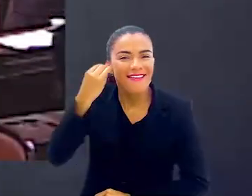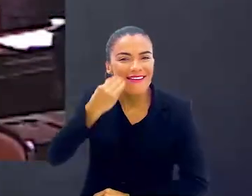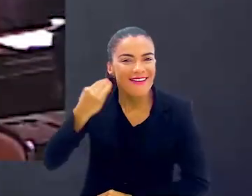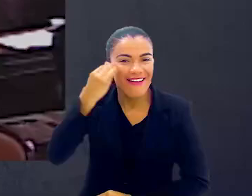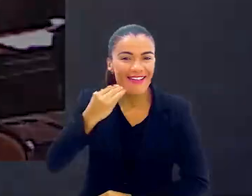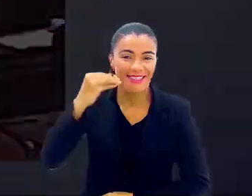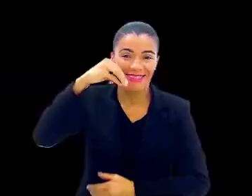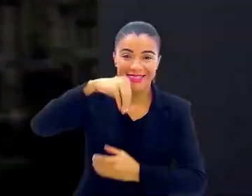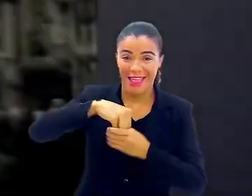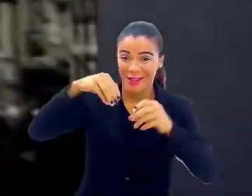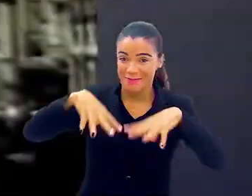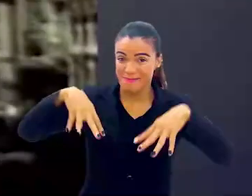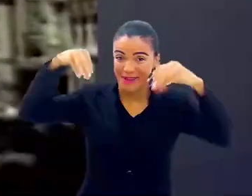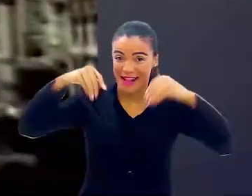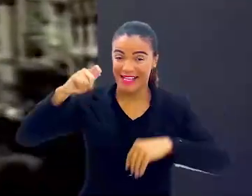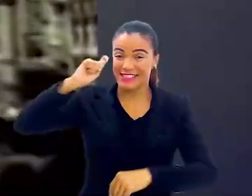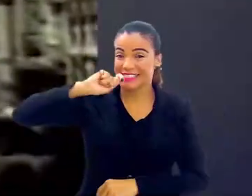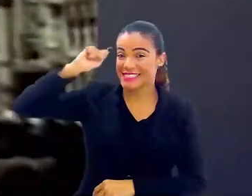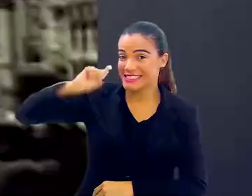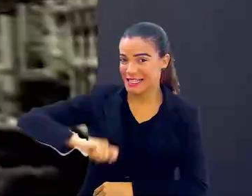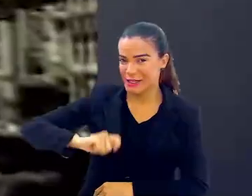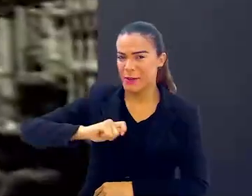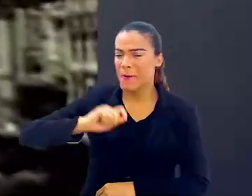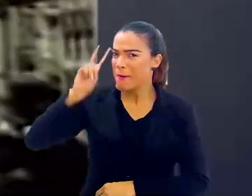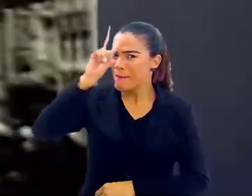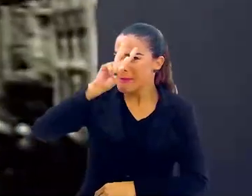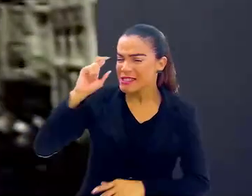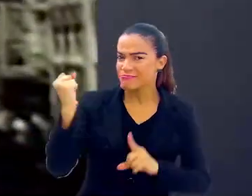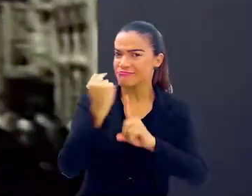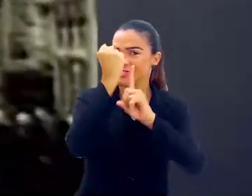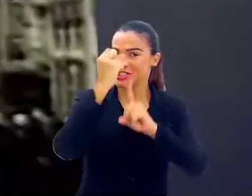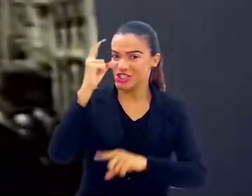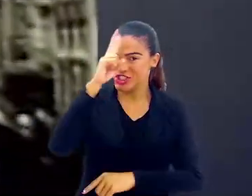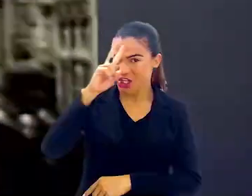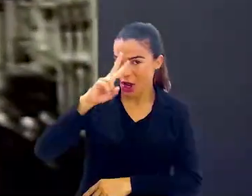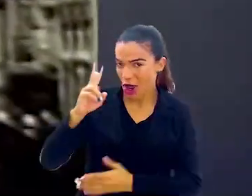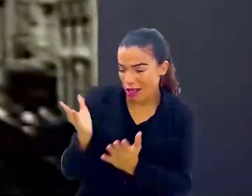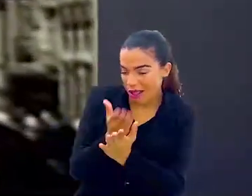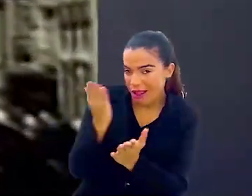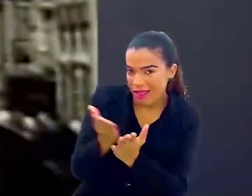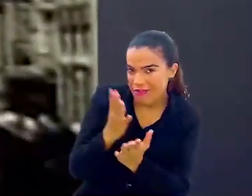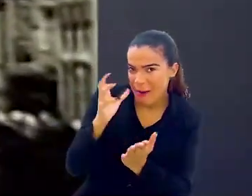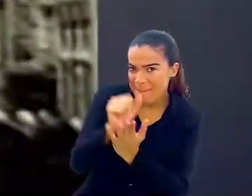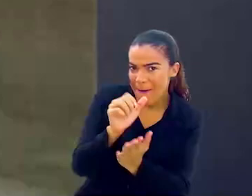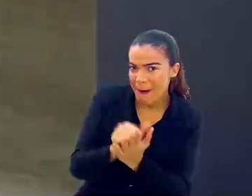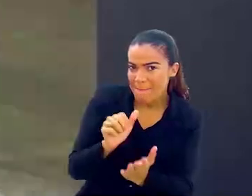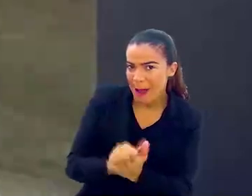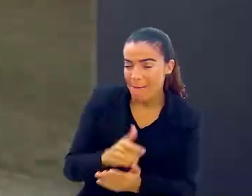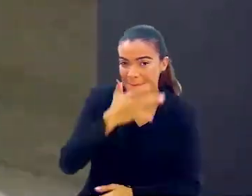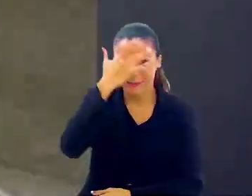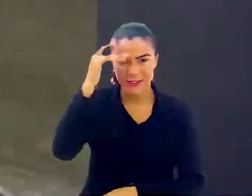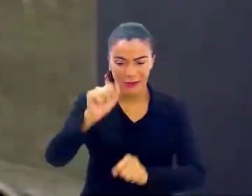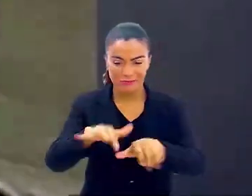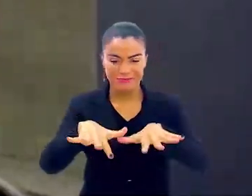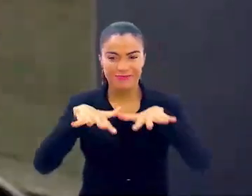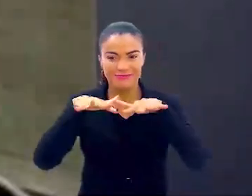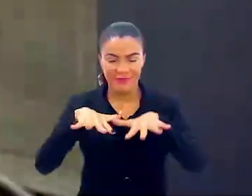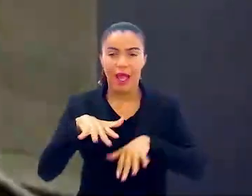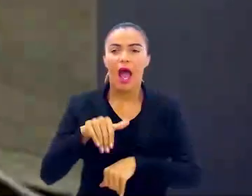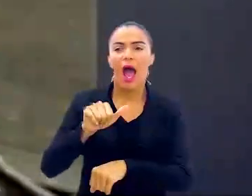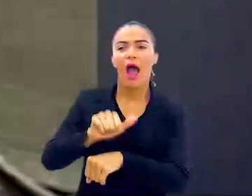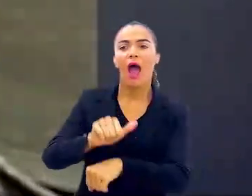Palácio Tiradentes. Não só falaremos de episódios históricos contados em livros. Ministros de Estado e